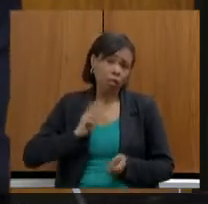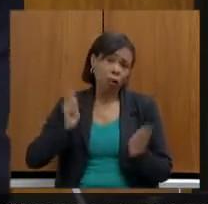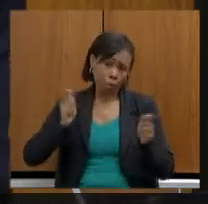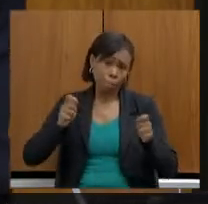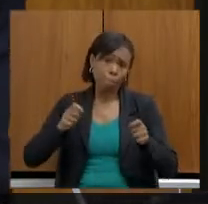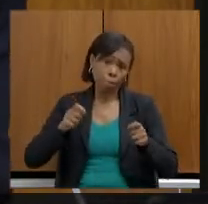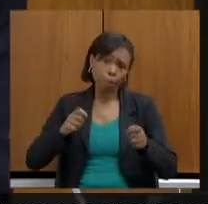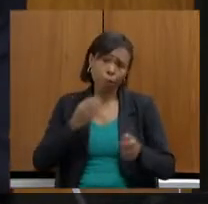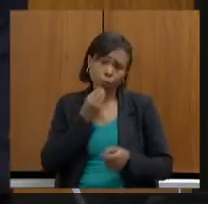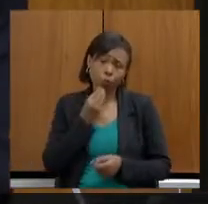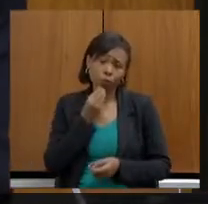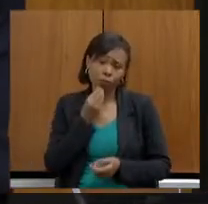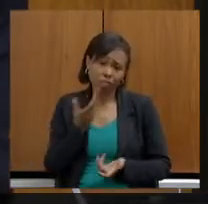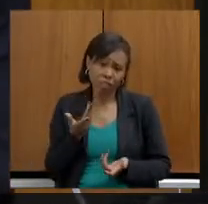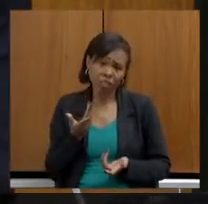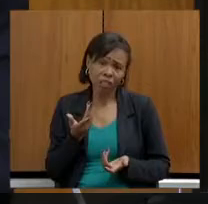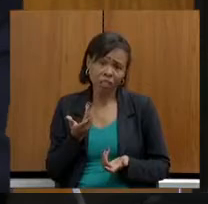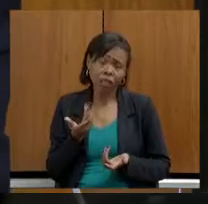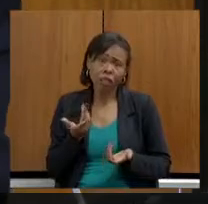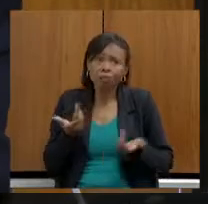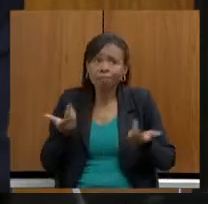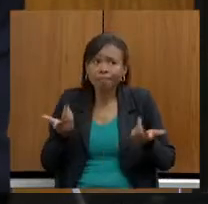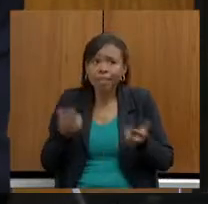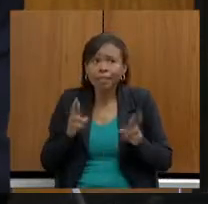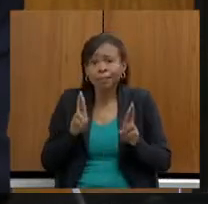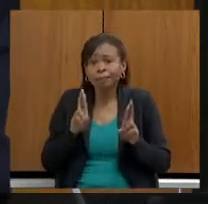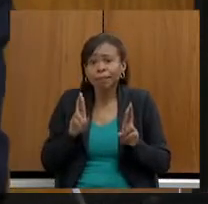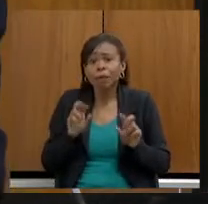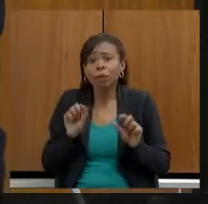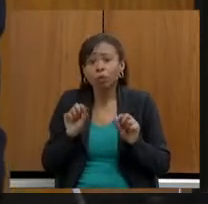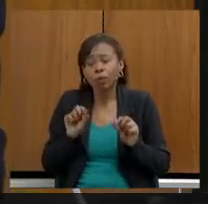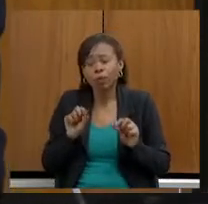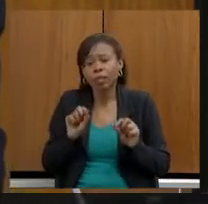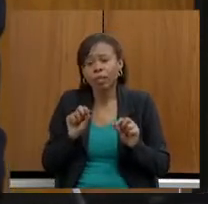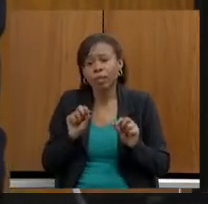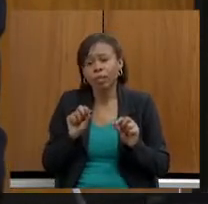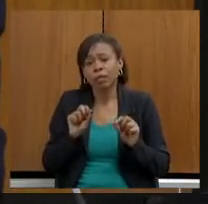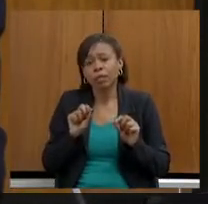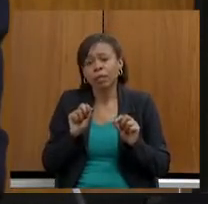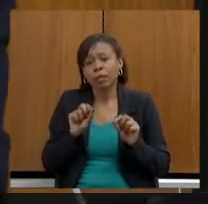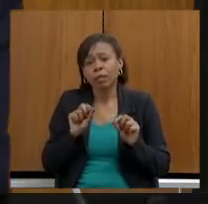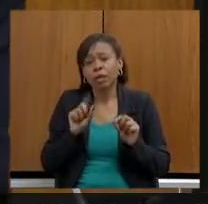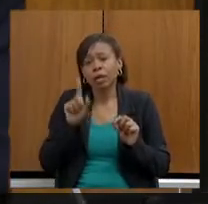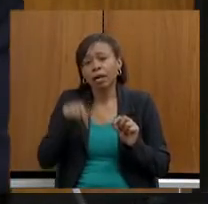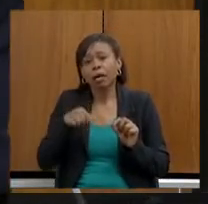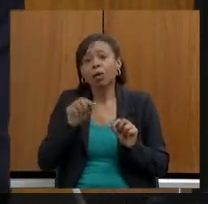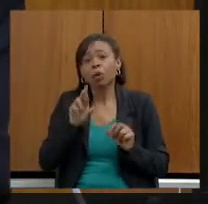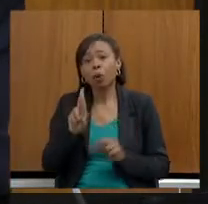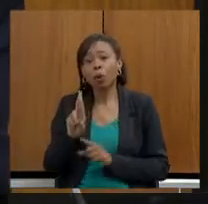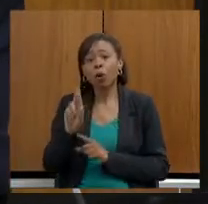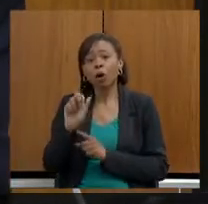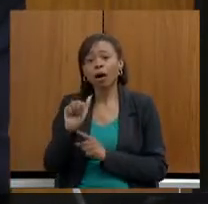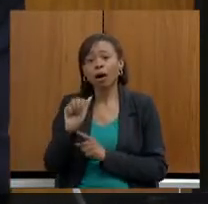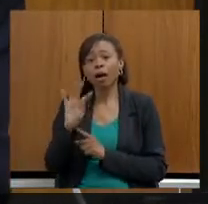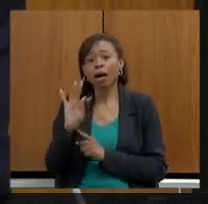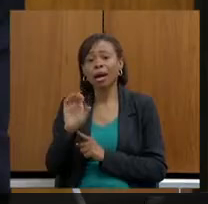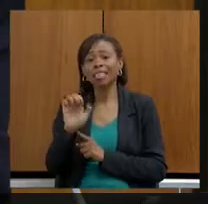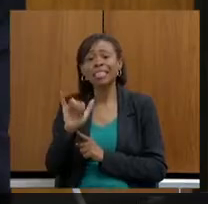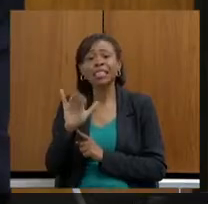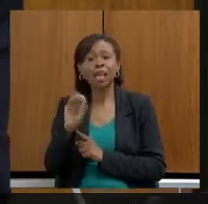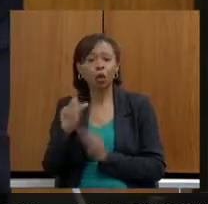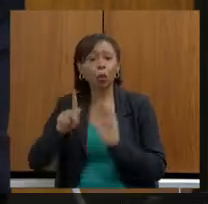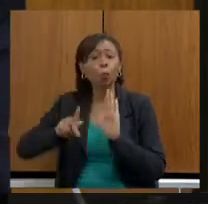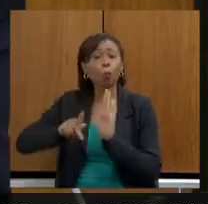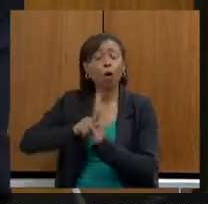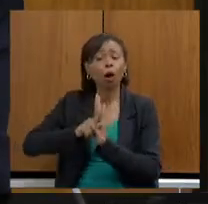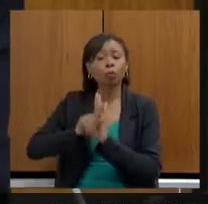pelo menos o mínimo que a gente espera que essa questão do rateio do fundeb para que